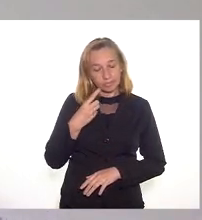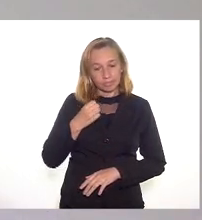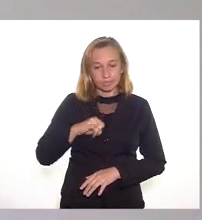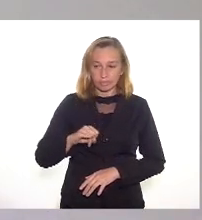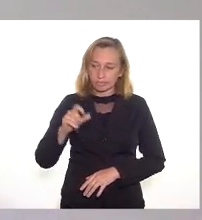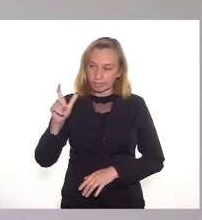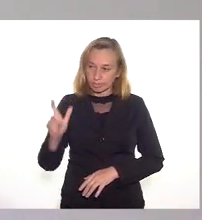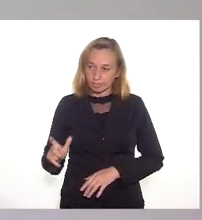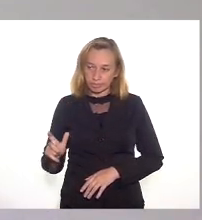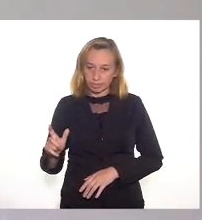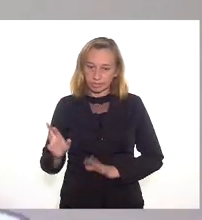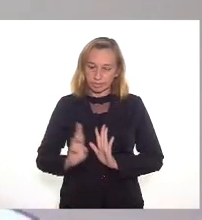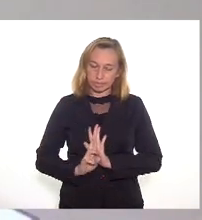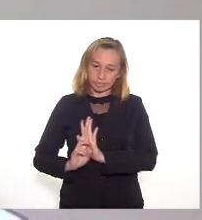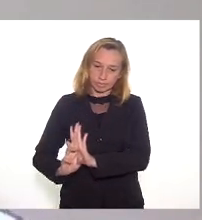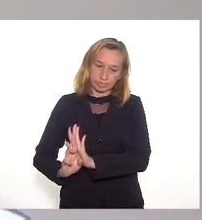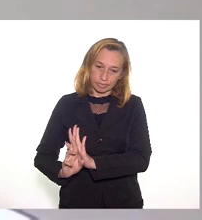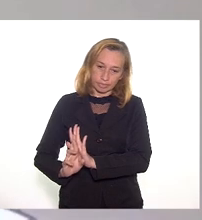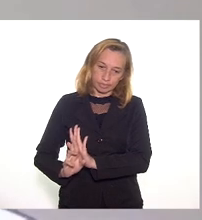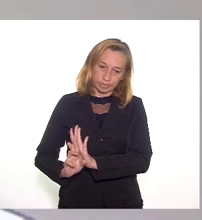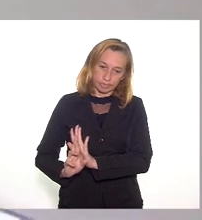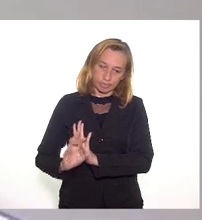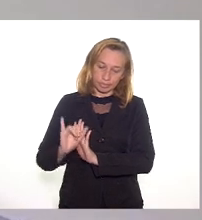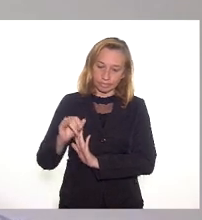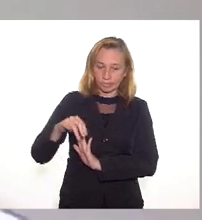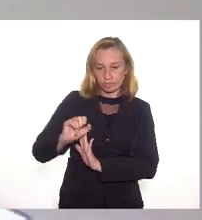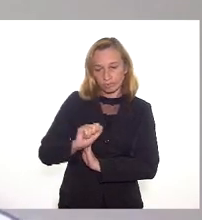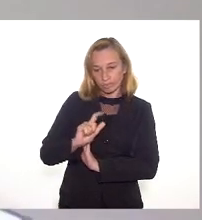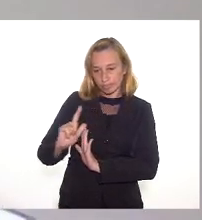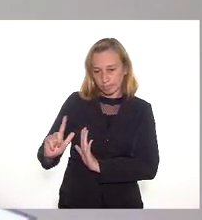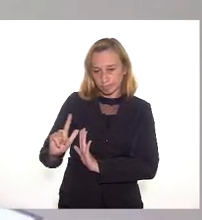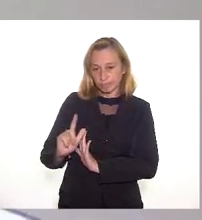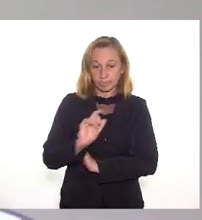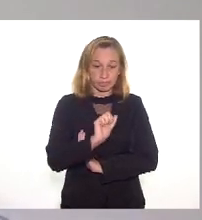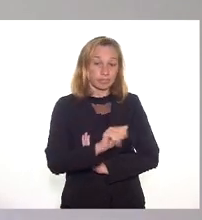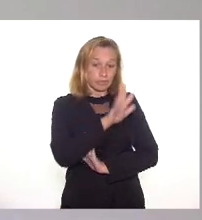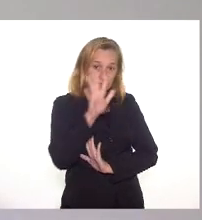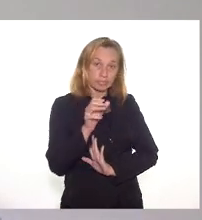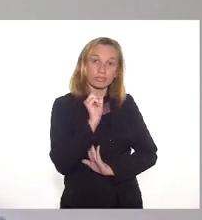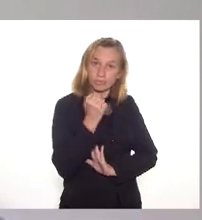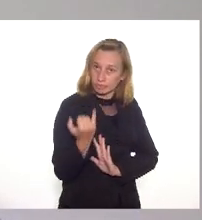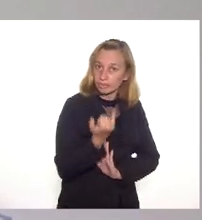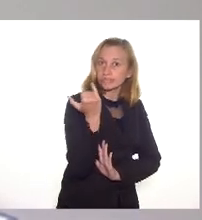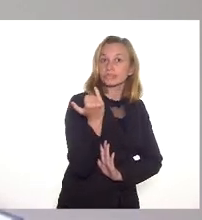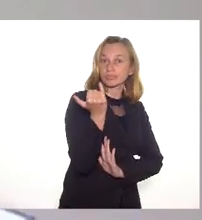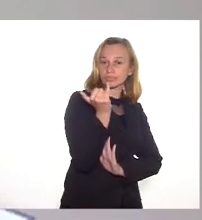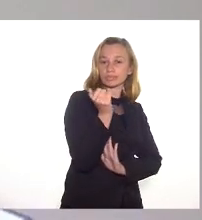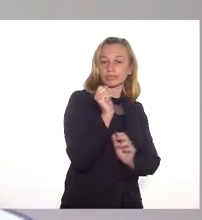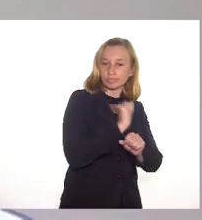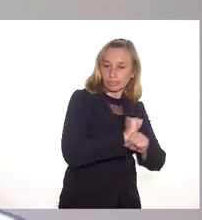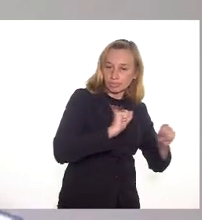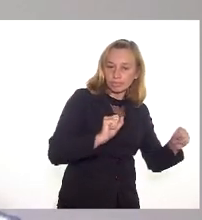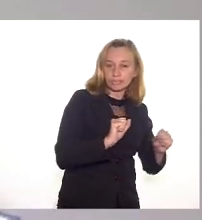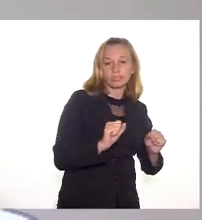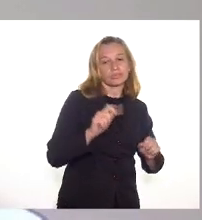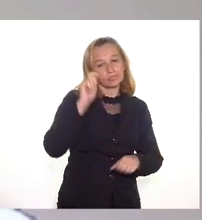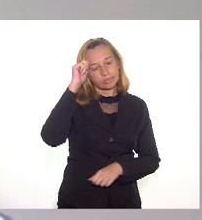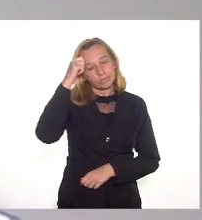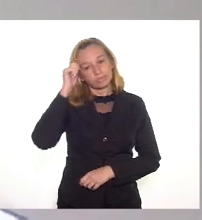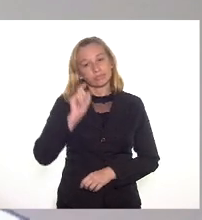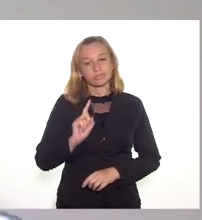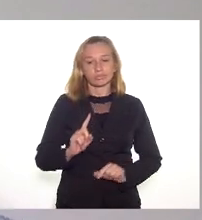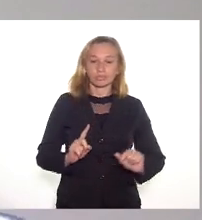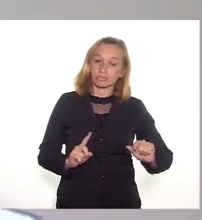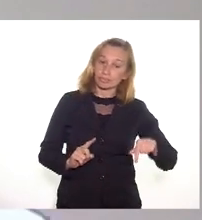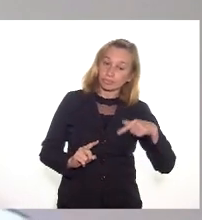lado representou um ato formal e claro muito importante de abolição da escravatura por